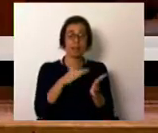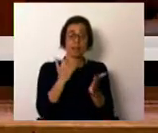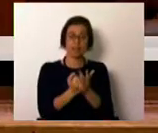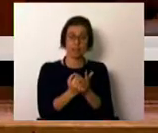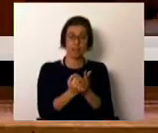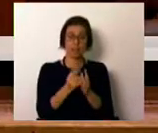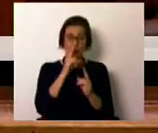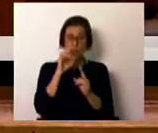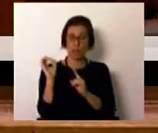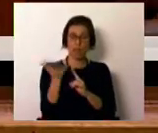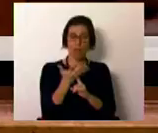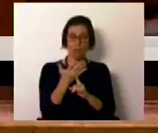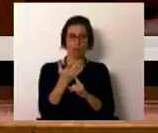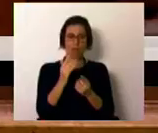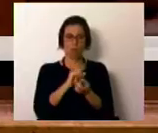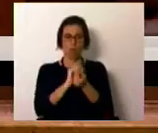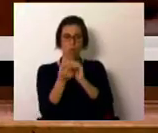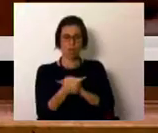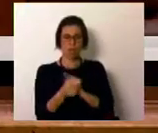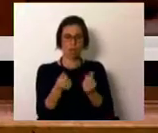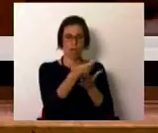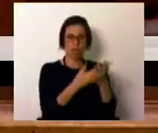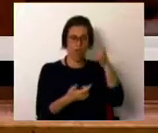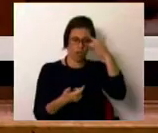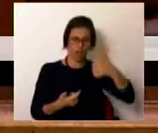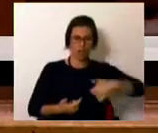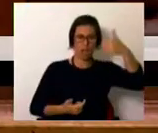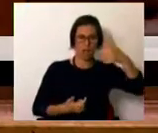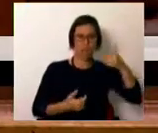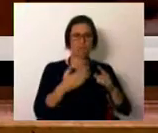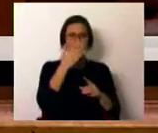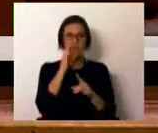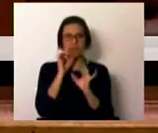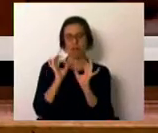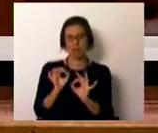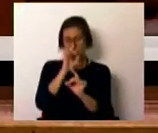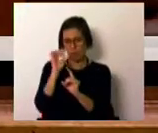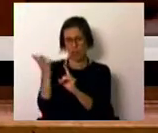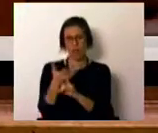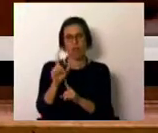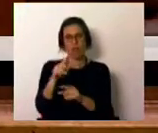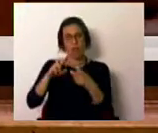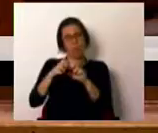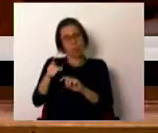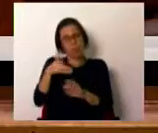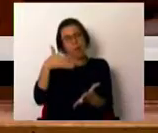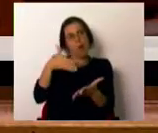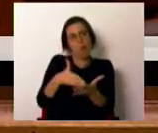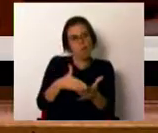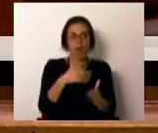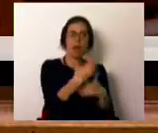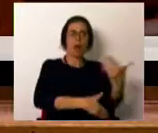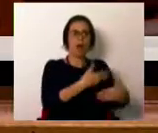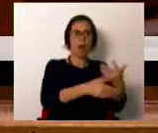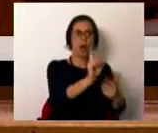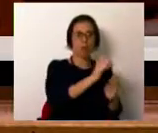sempre o ambiente em contraponto com a economia, como se a preservação ambiental fosse um obstáculo à